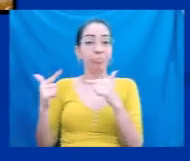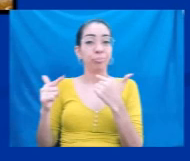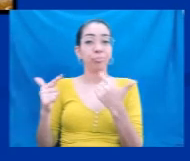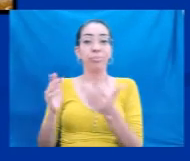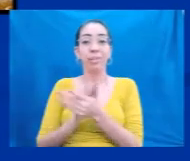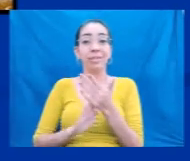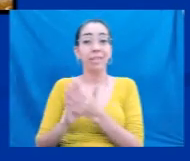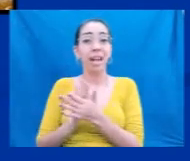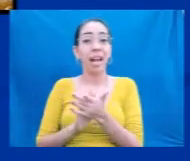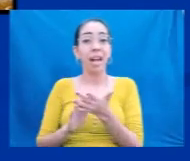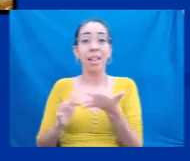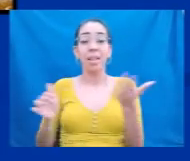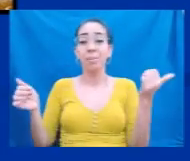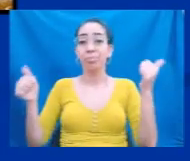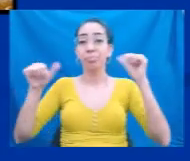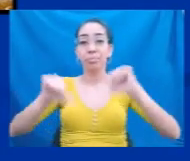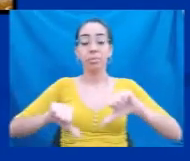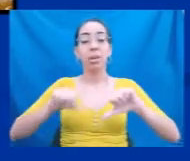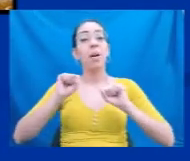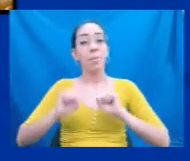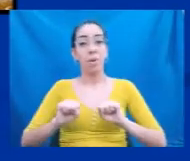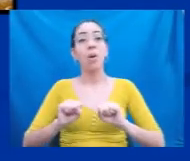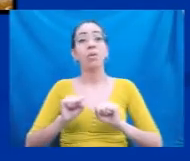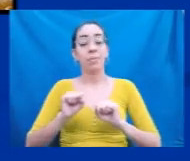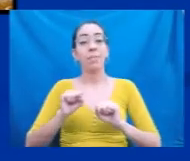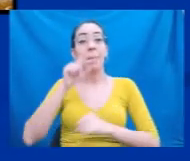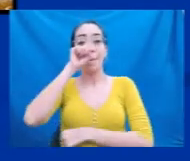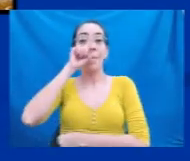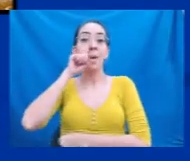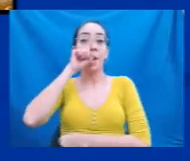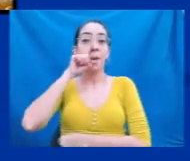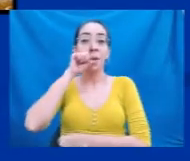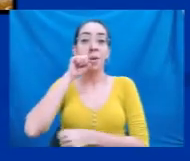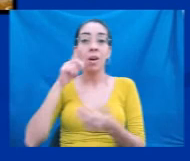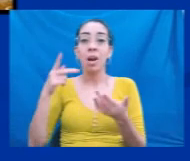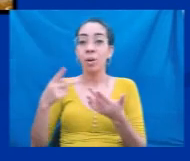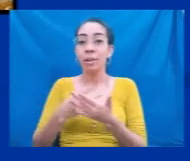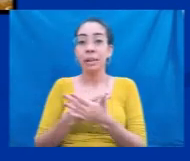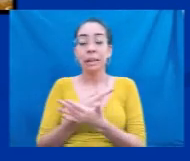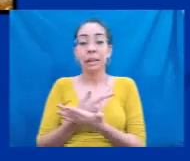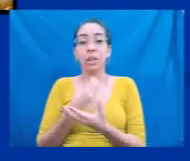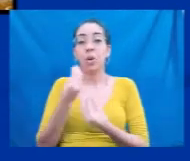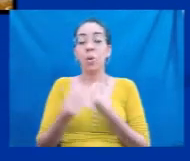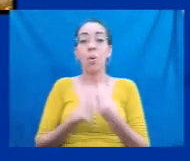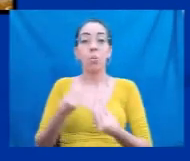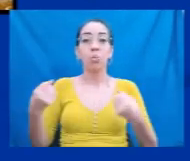aqui. Então não pode dar certo, você tem um risco aí de vários eventos ocorrerem, como explosões,